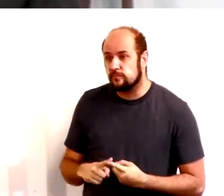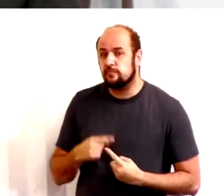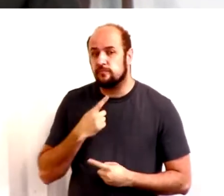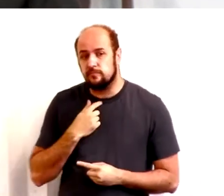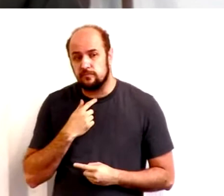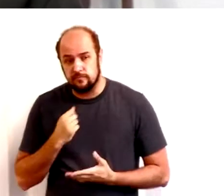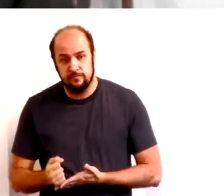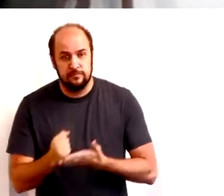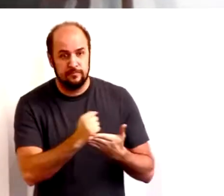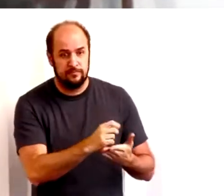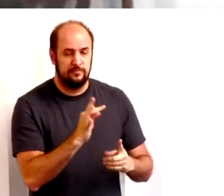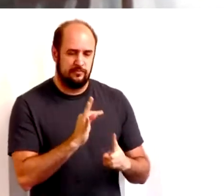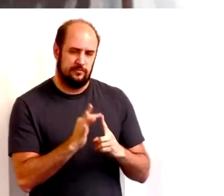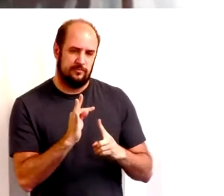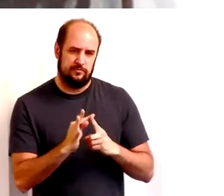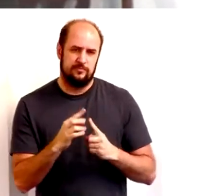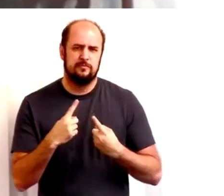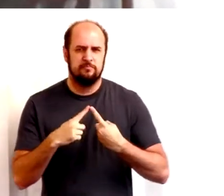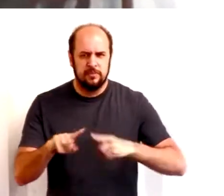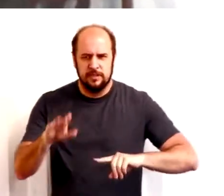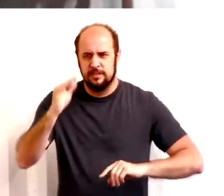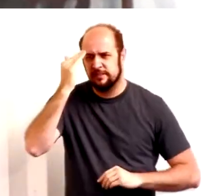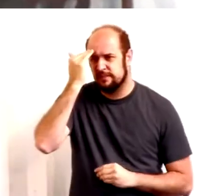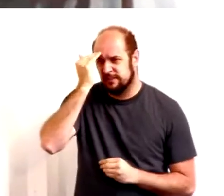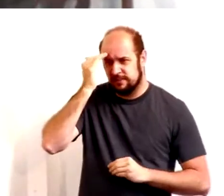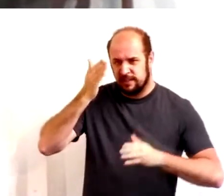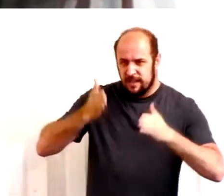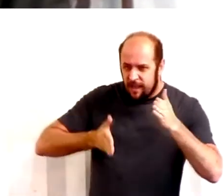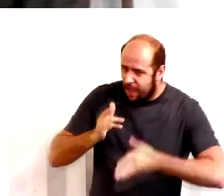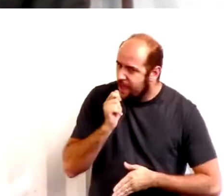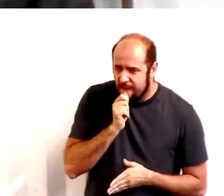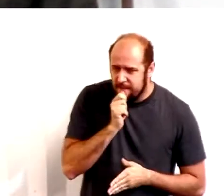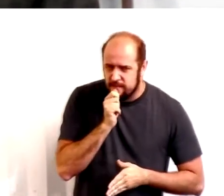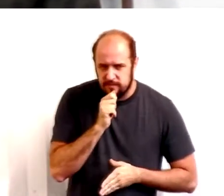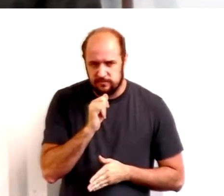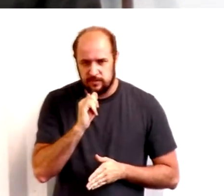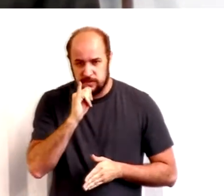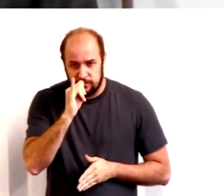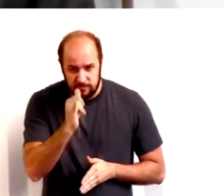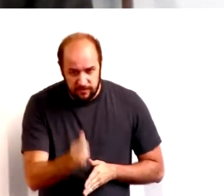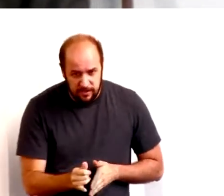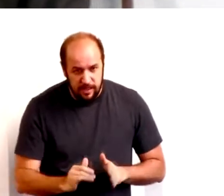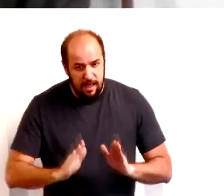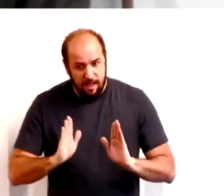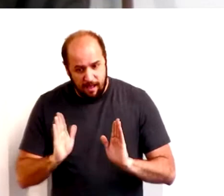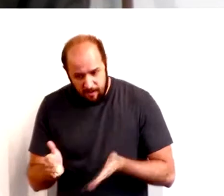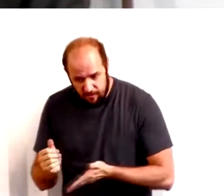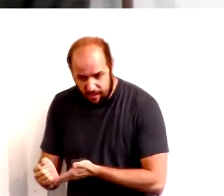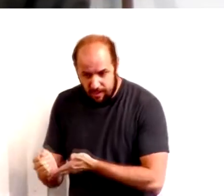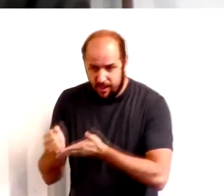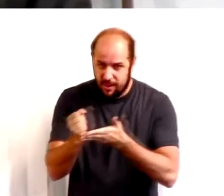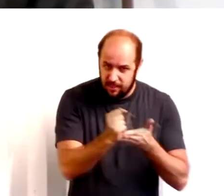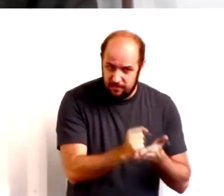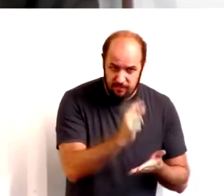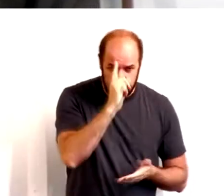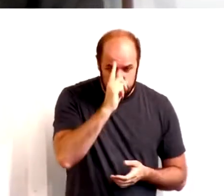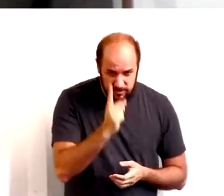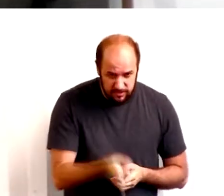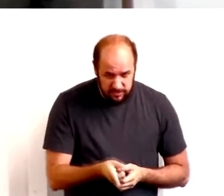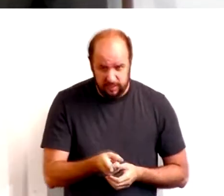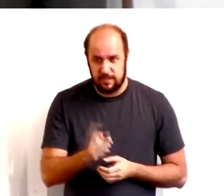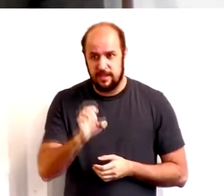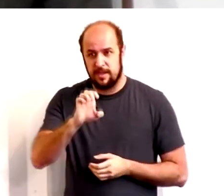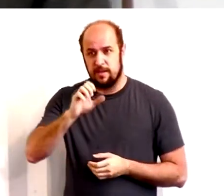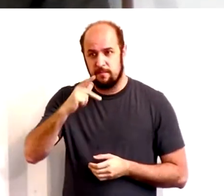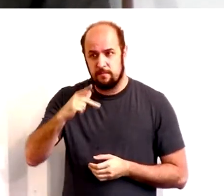levar Timóteo, mas entendendo que ainda não era o momento, ele diz que agora vai enviar Epafrodito.